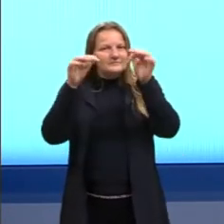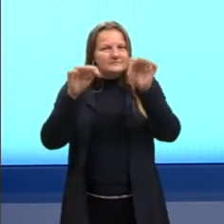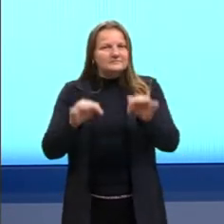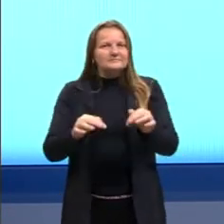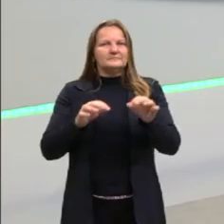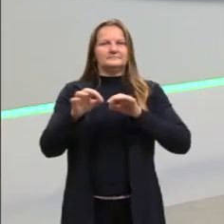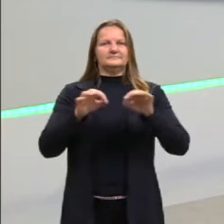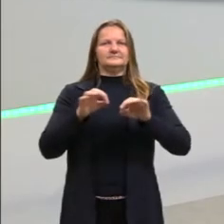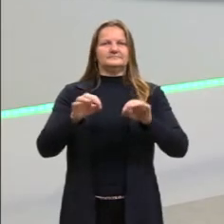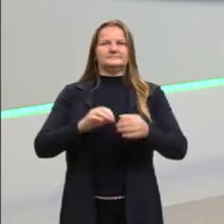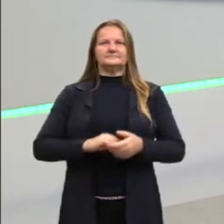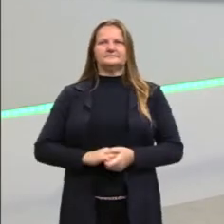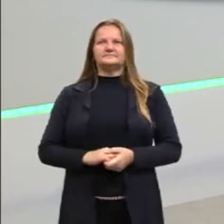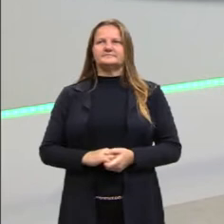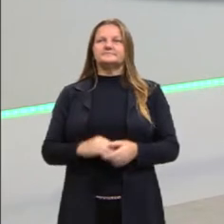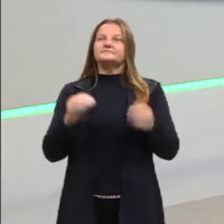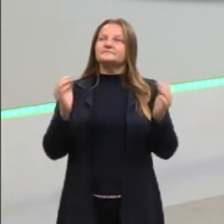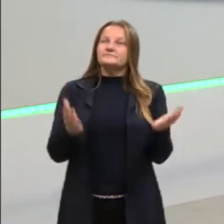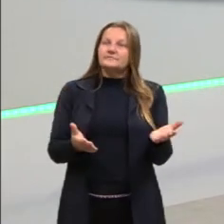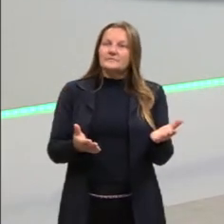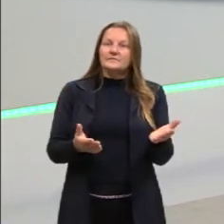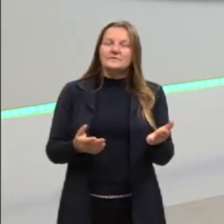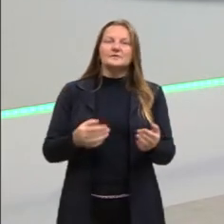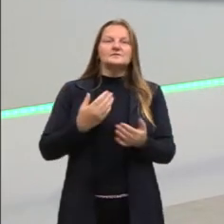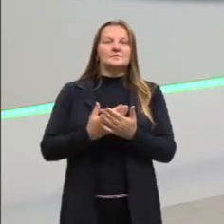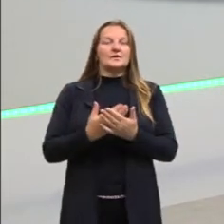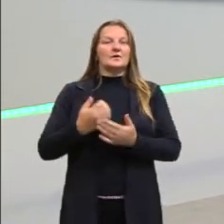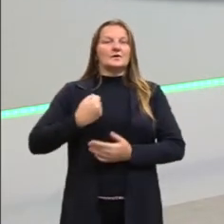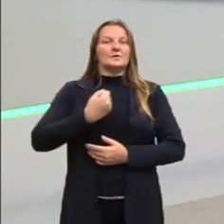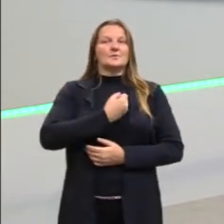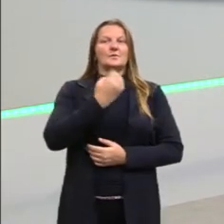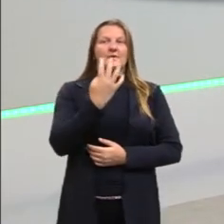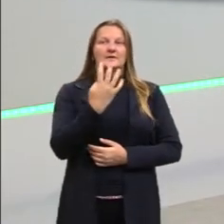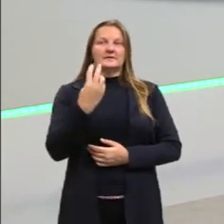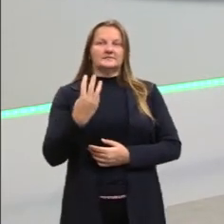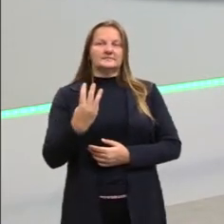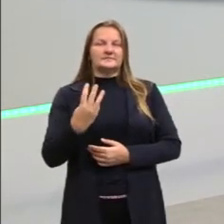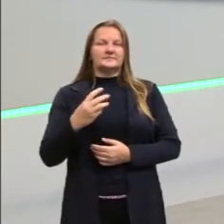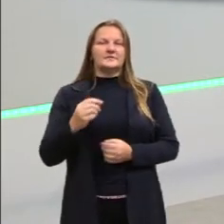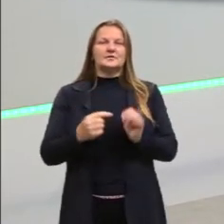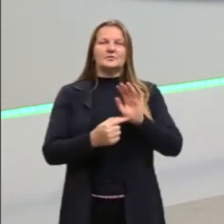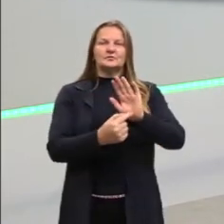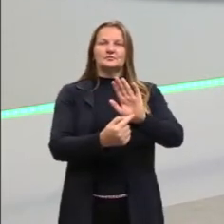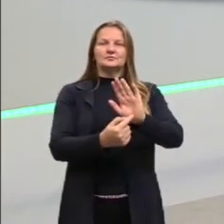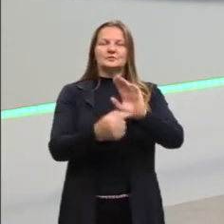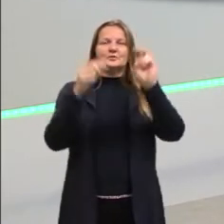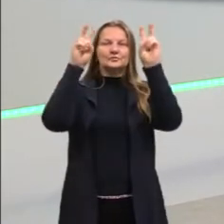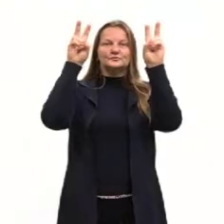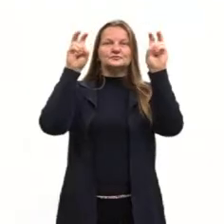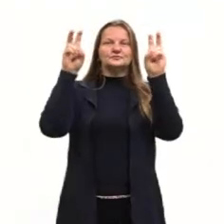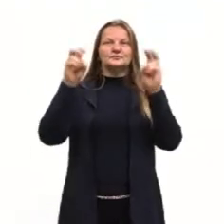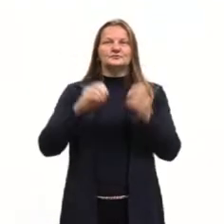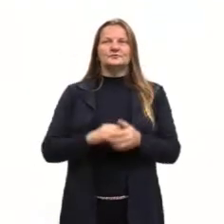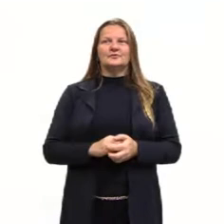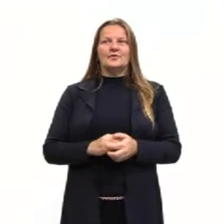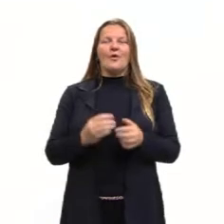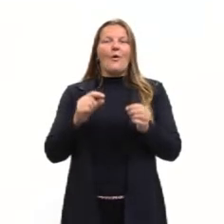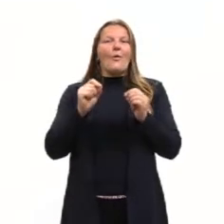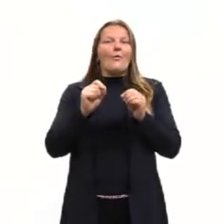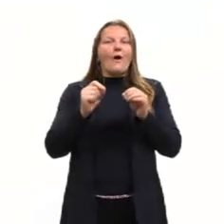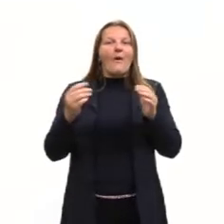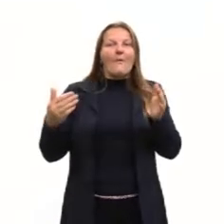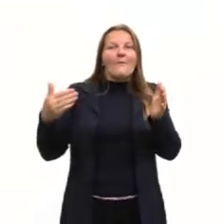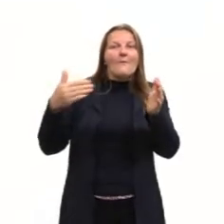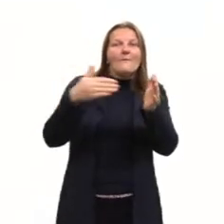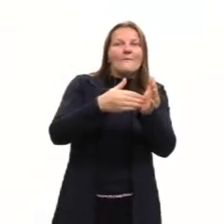nosso projeto. Hoje, né, na nossa aula 43, eu coloquei como título aí a linha de